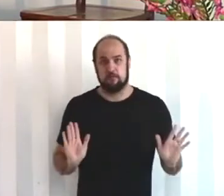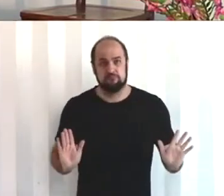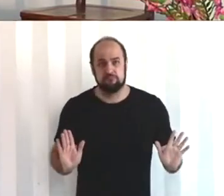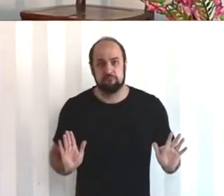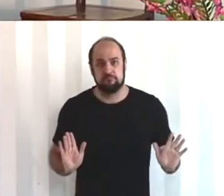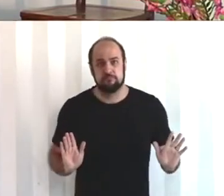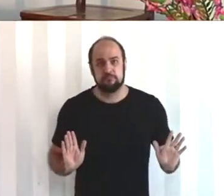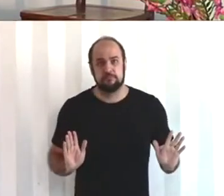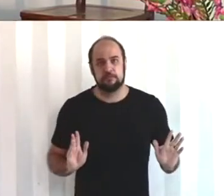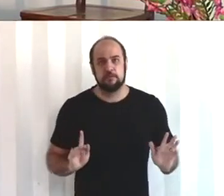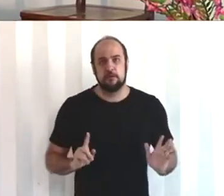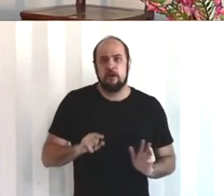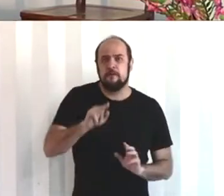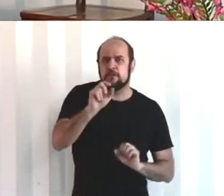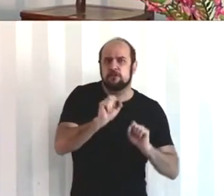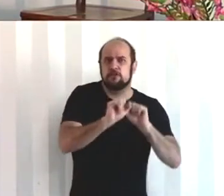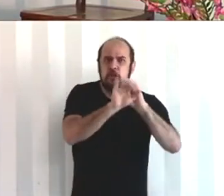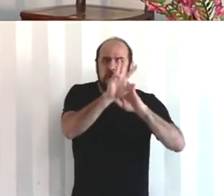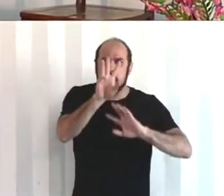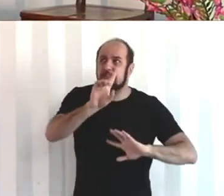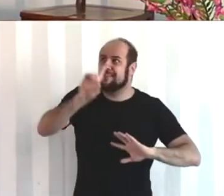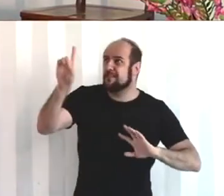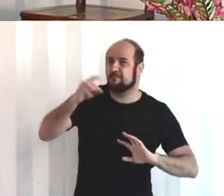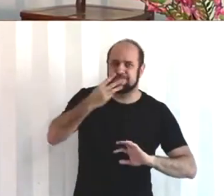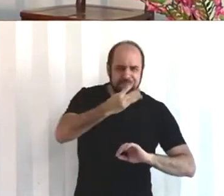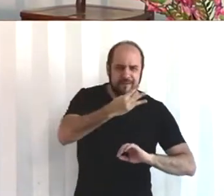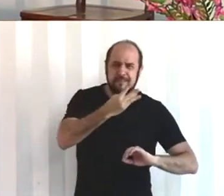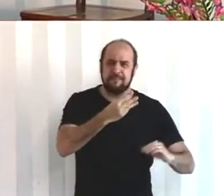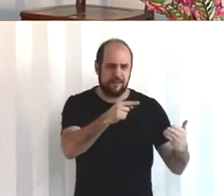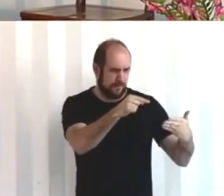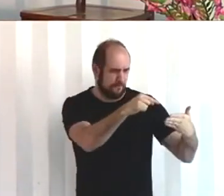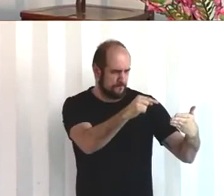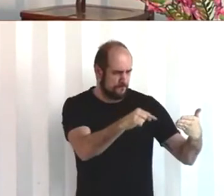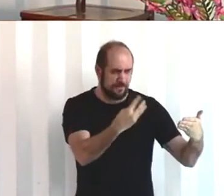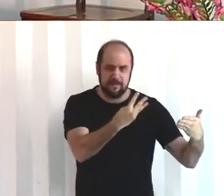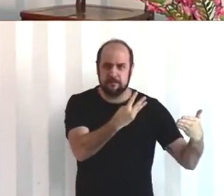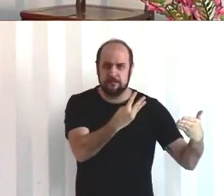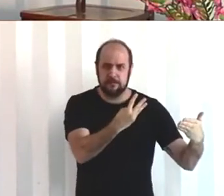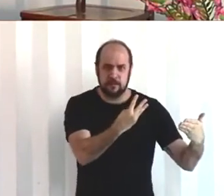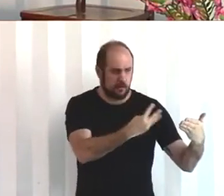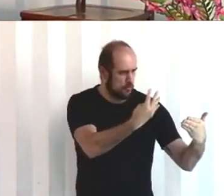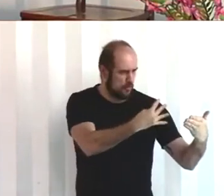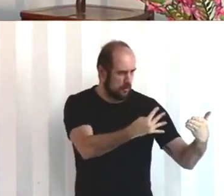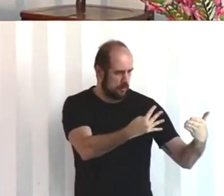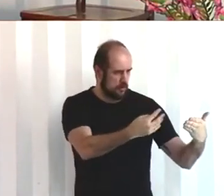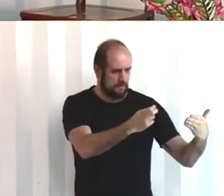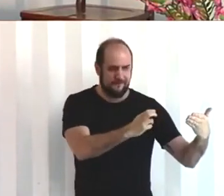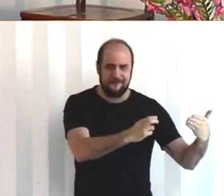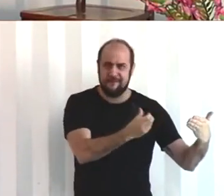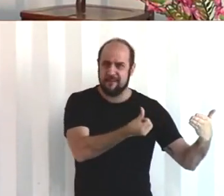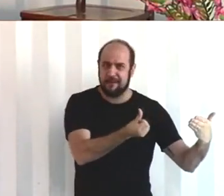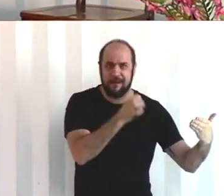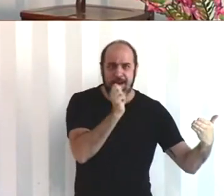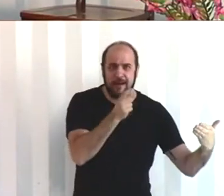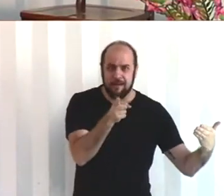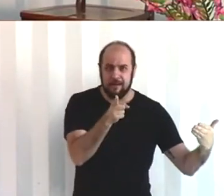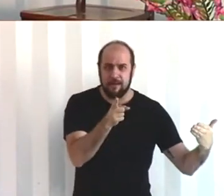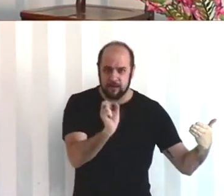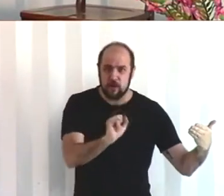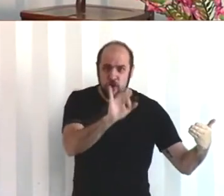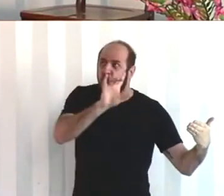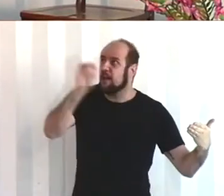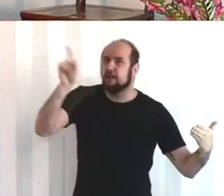Você glorificou a Deus na terça-feira, na quarta e assim por diante. Nós,